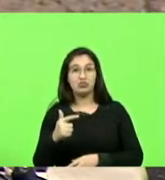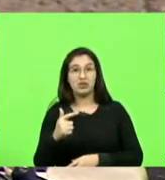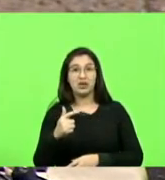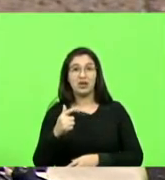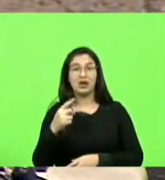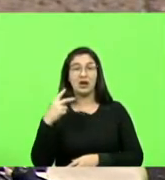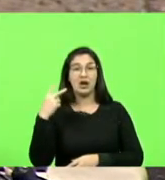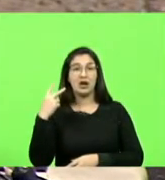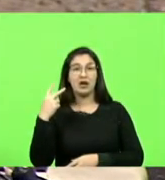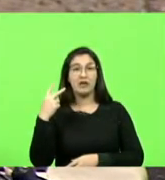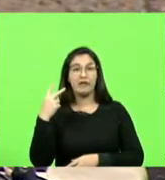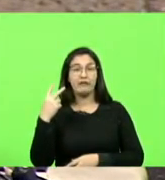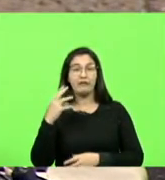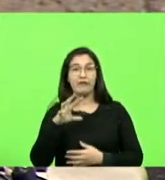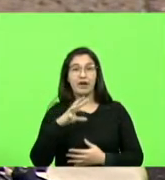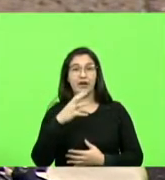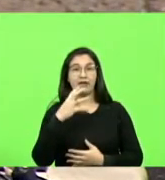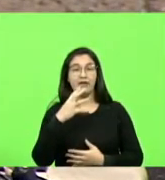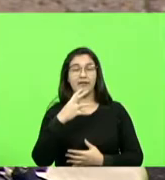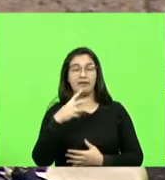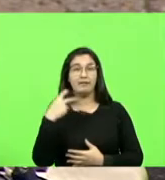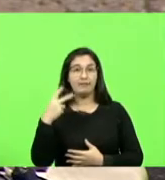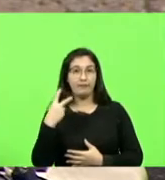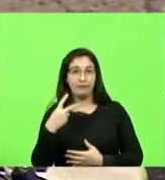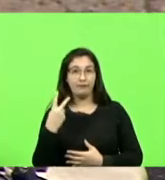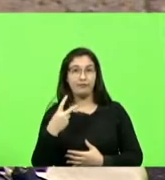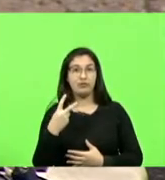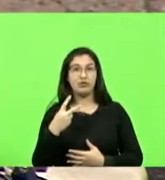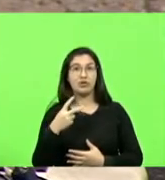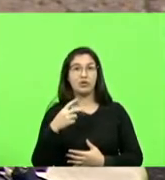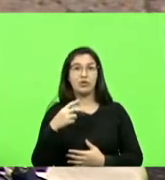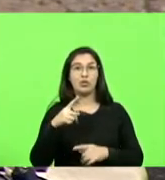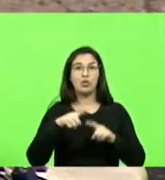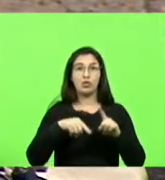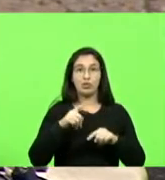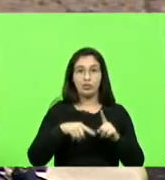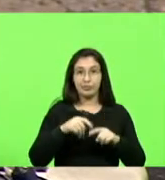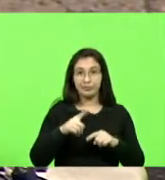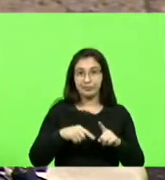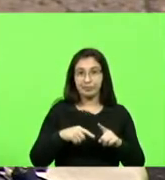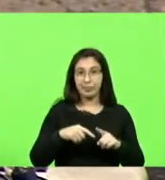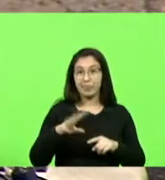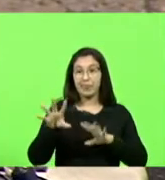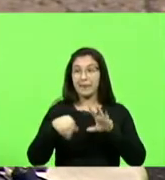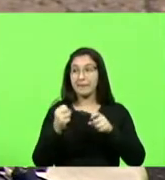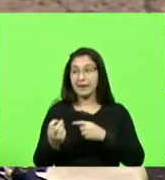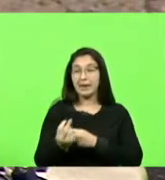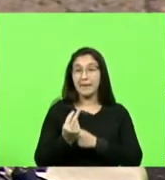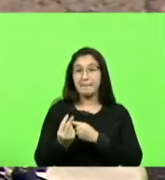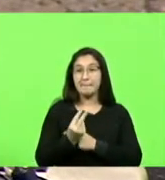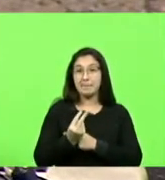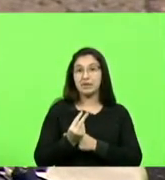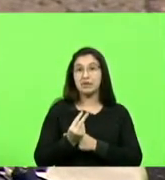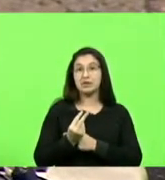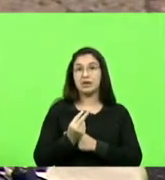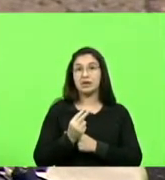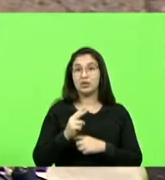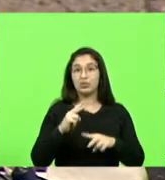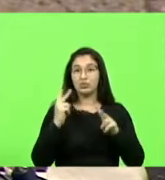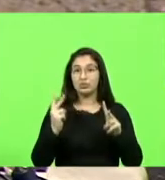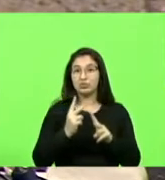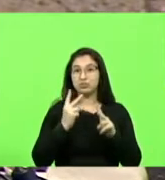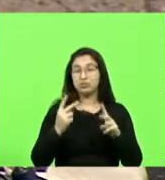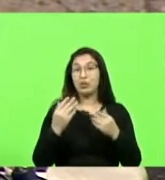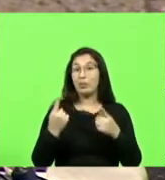em plena pandemia, precisando pegar emprestados ventiladores das instituições, emprestados, sendo que estes são